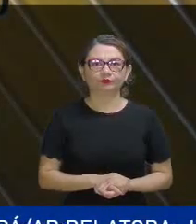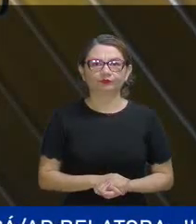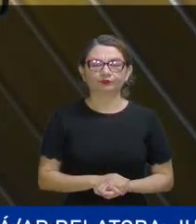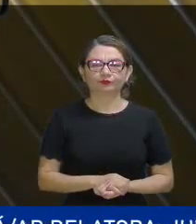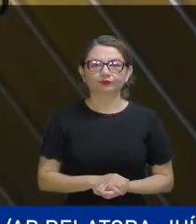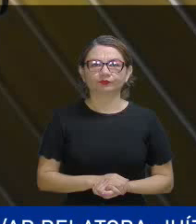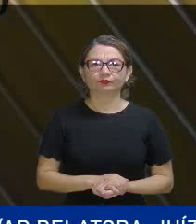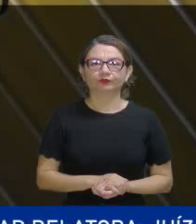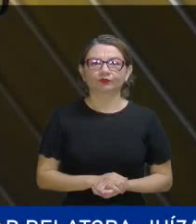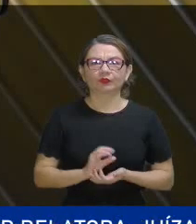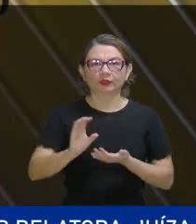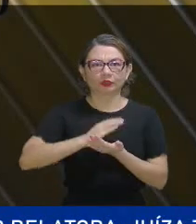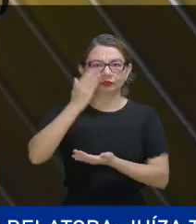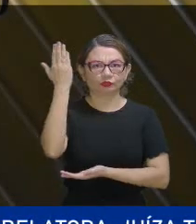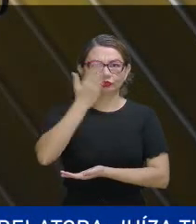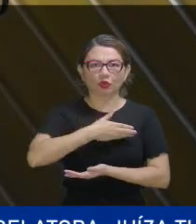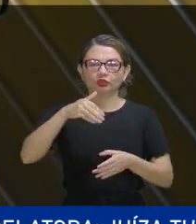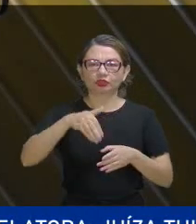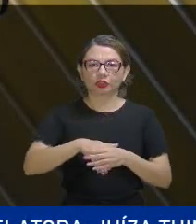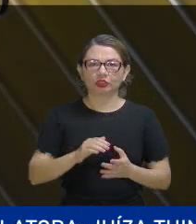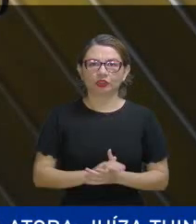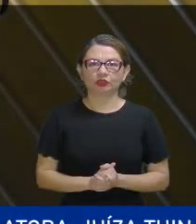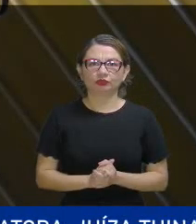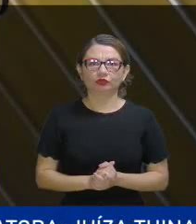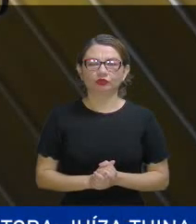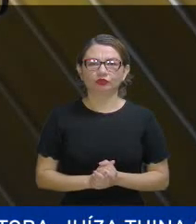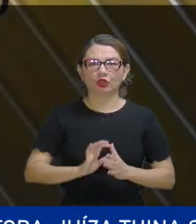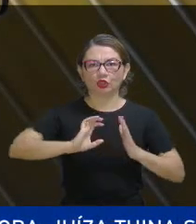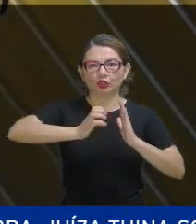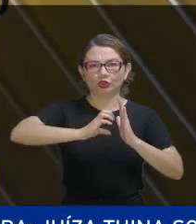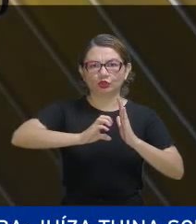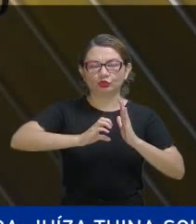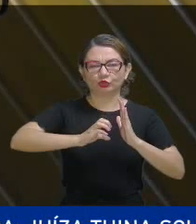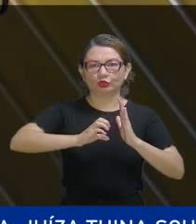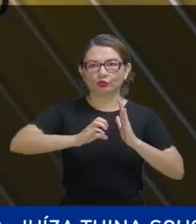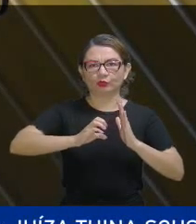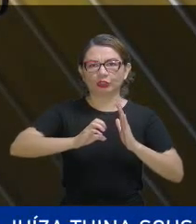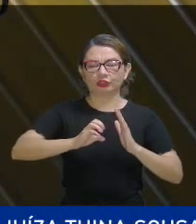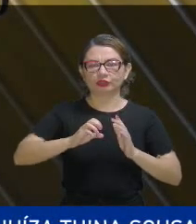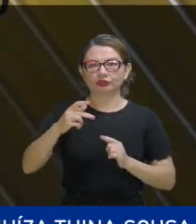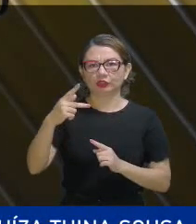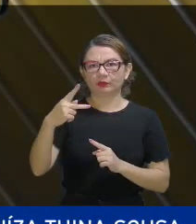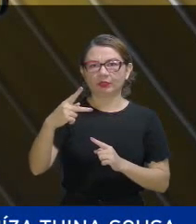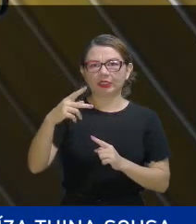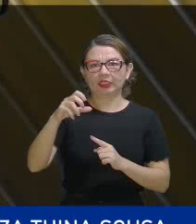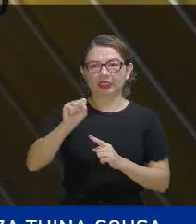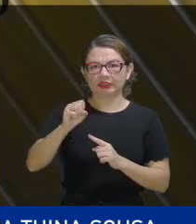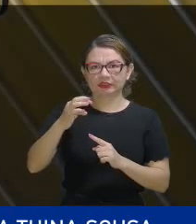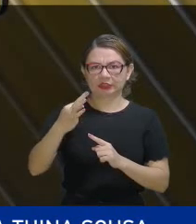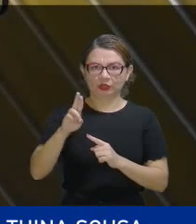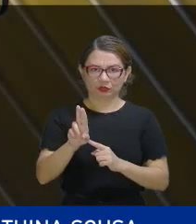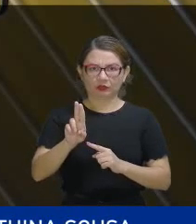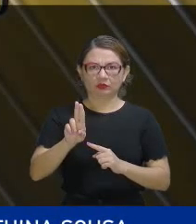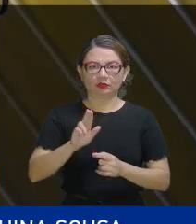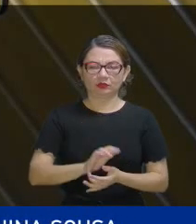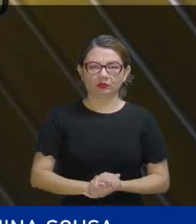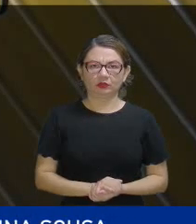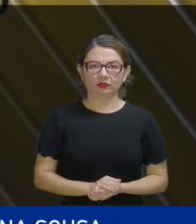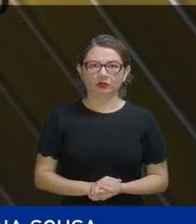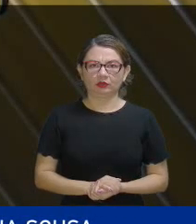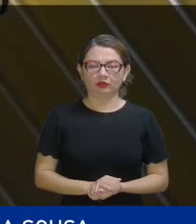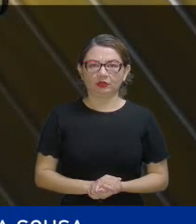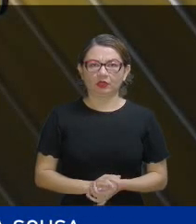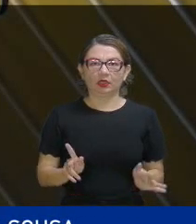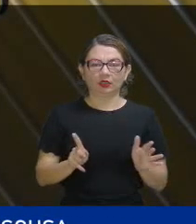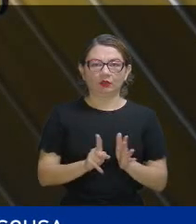castanhos escuros, lisos, longos, usa linha maquiagem, sobrancelha bem desenhada, nariz empilado, batom rosa claro, testa preta, na